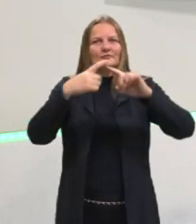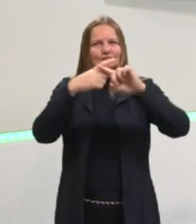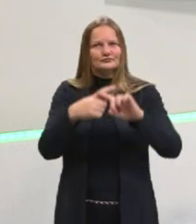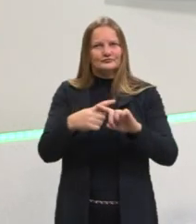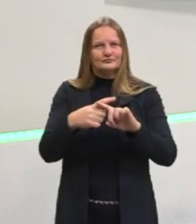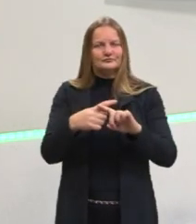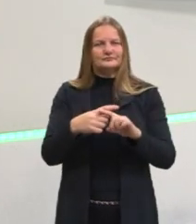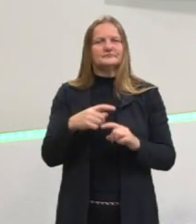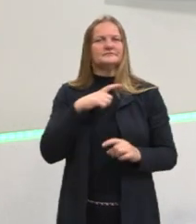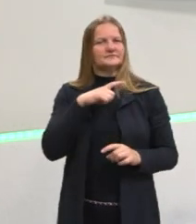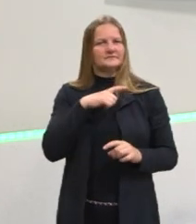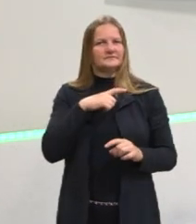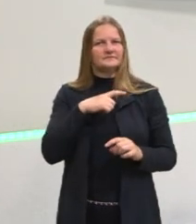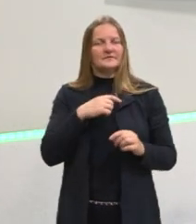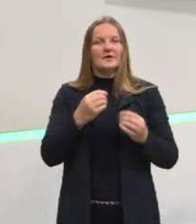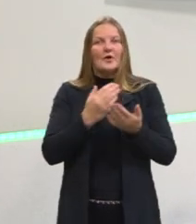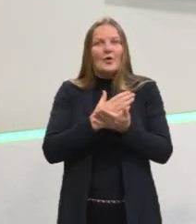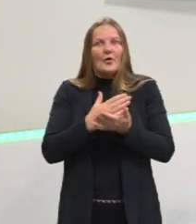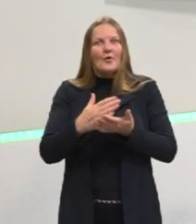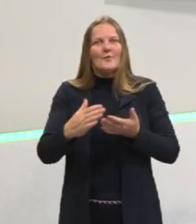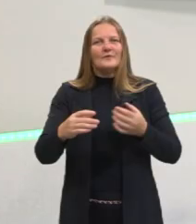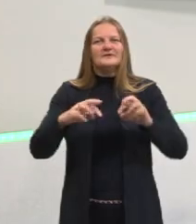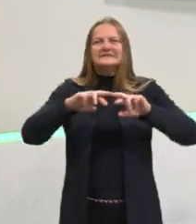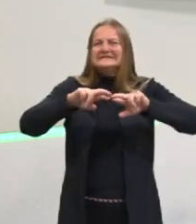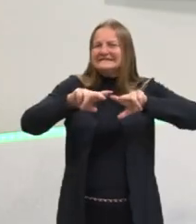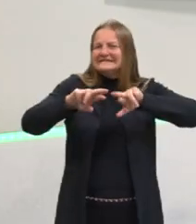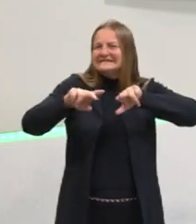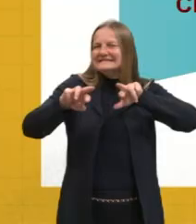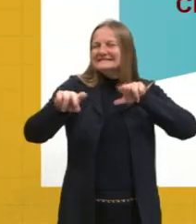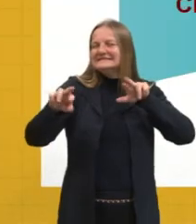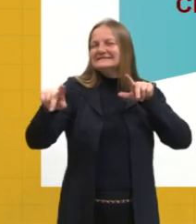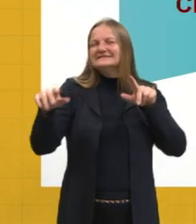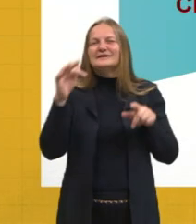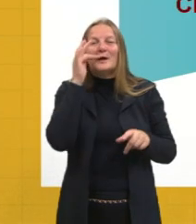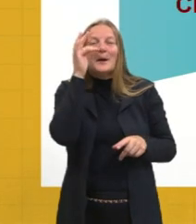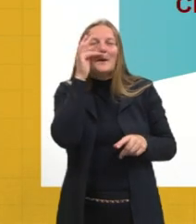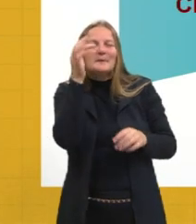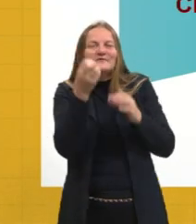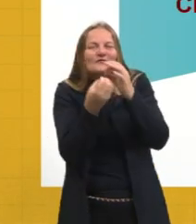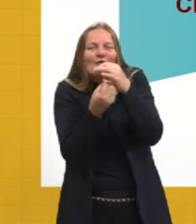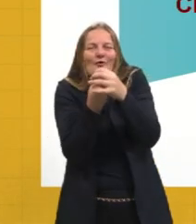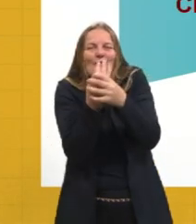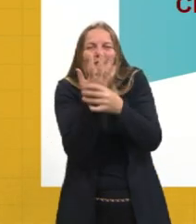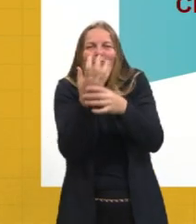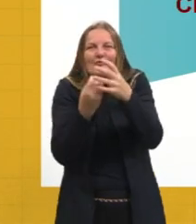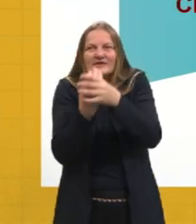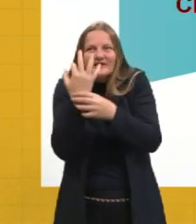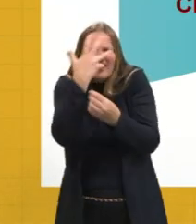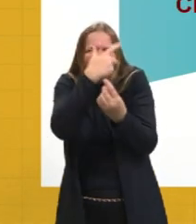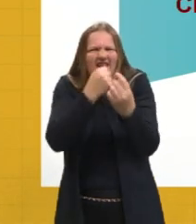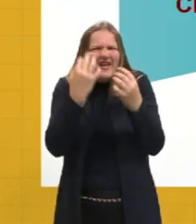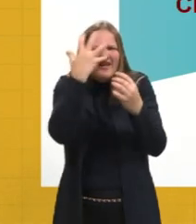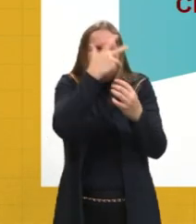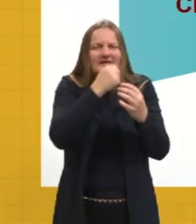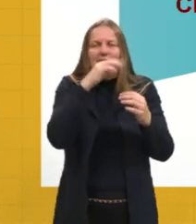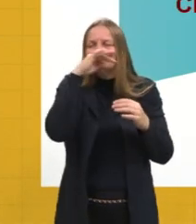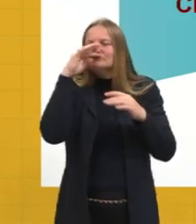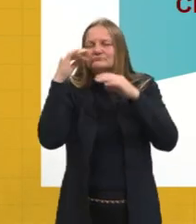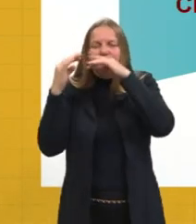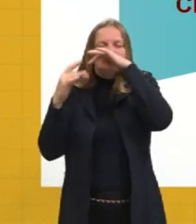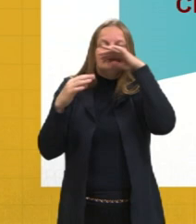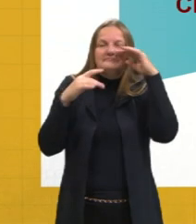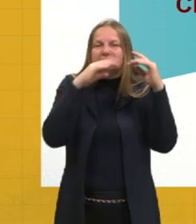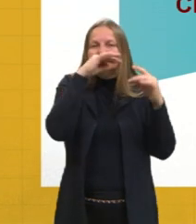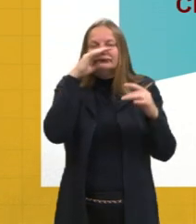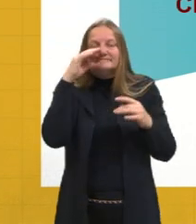também e também deu origem a essa grande diversidade de flores Cada uma mais linda que a outra uma mais cheirosa que